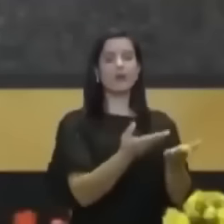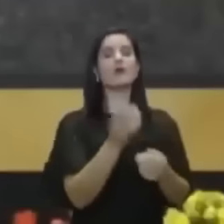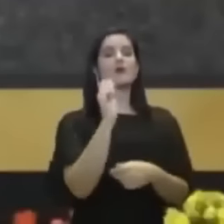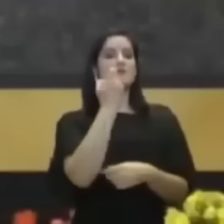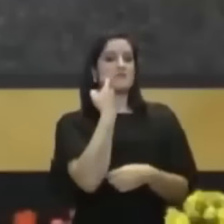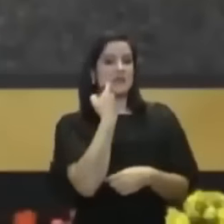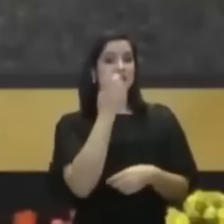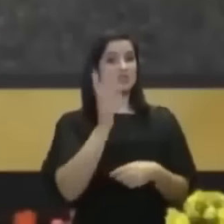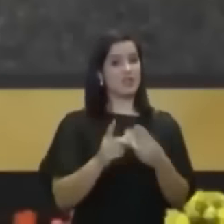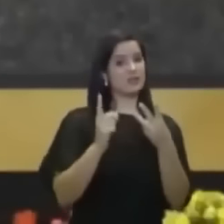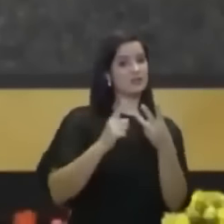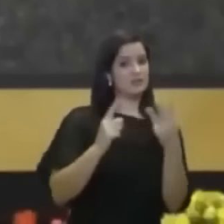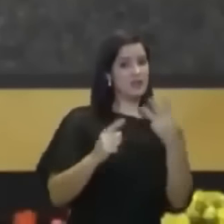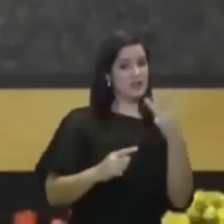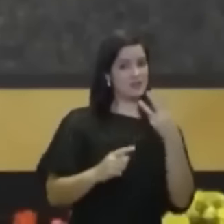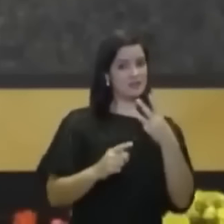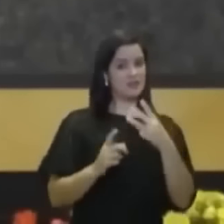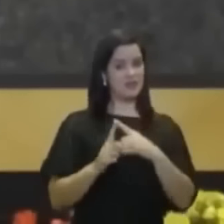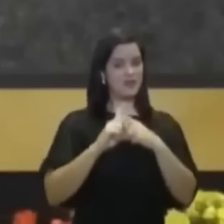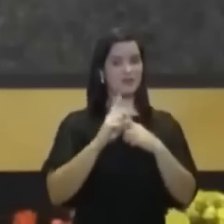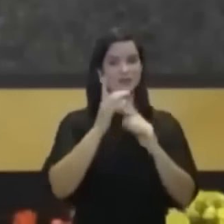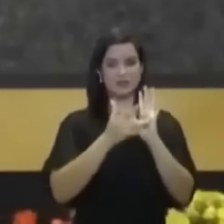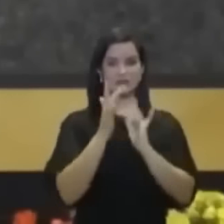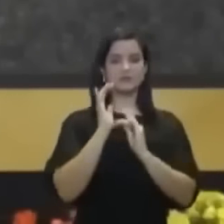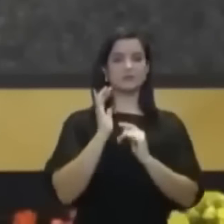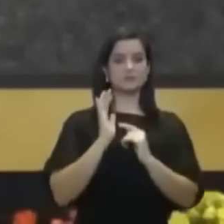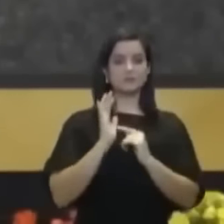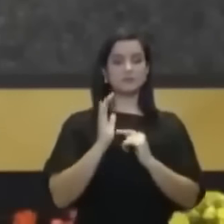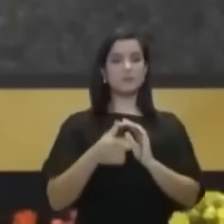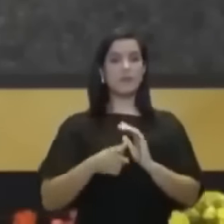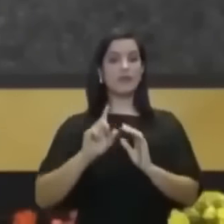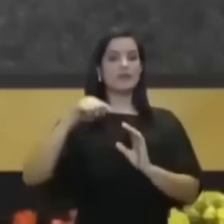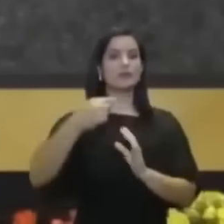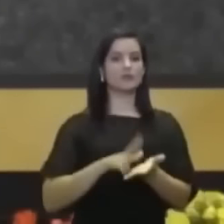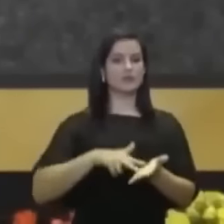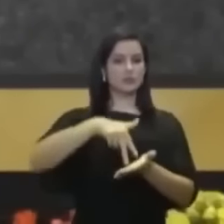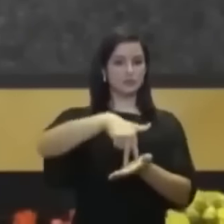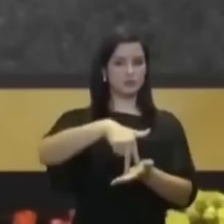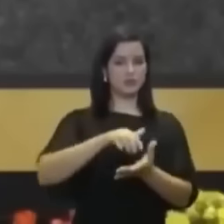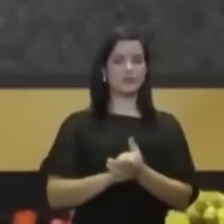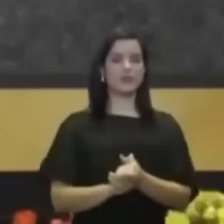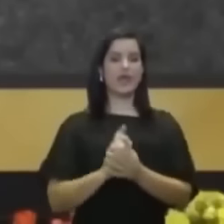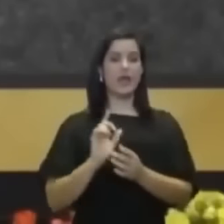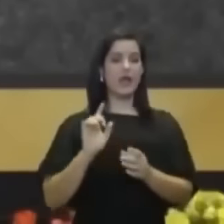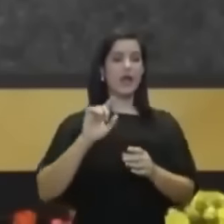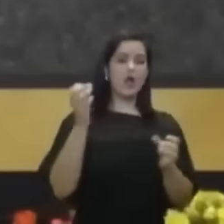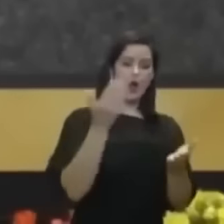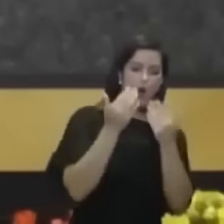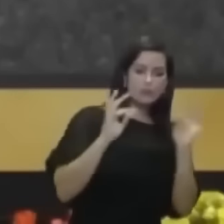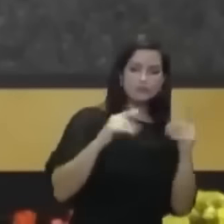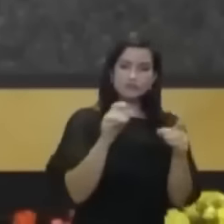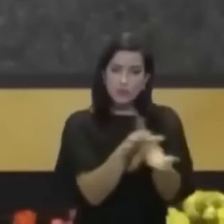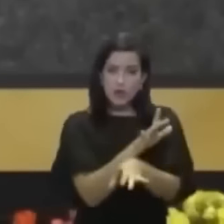que Jesus se manifestava aos discípulos, depois de ressuscitado dentre os mortos. Depois de terem comido, perguntou Jesus